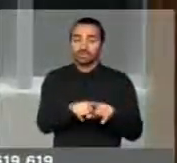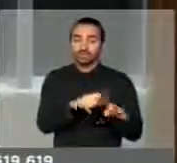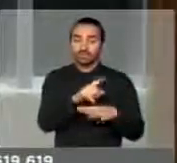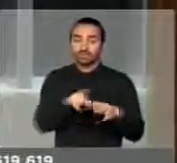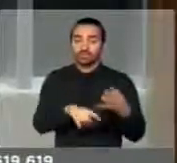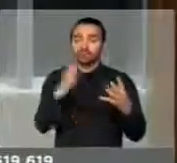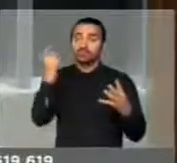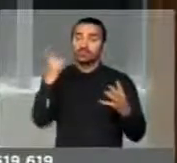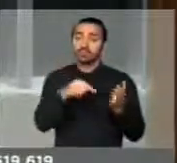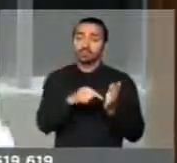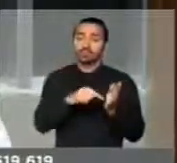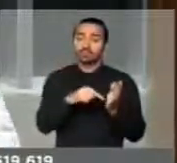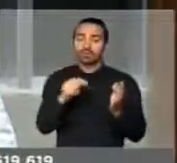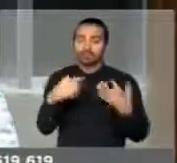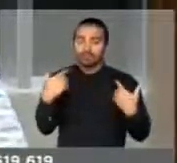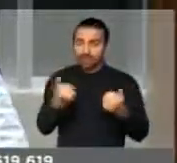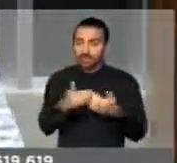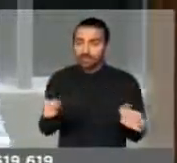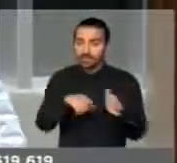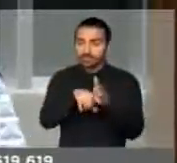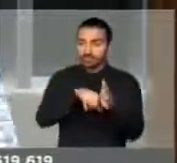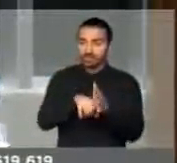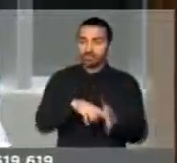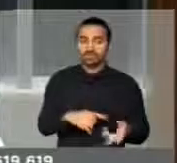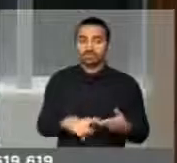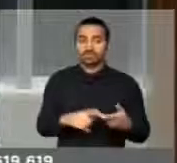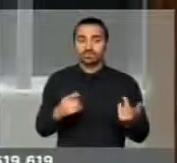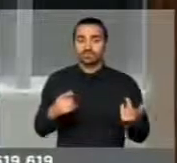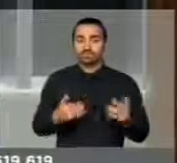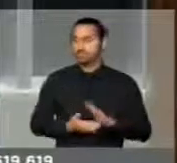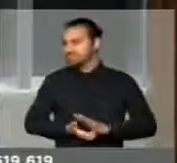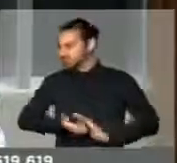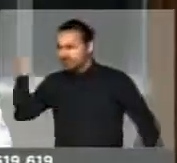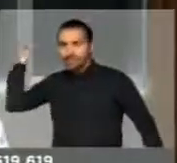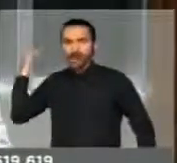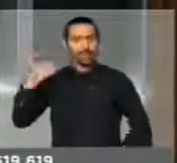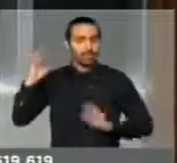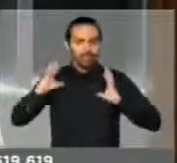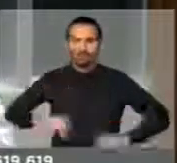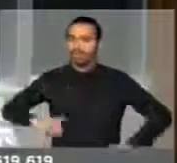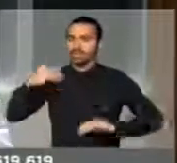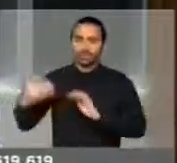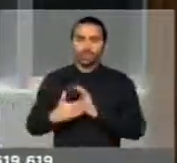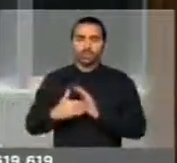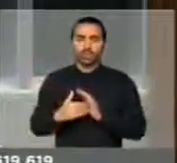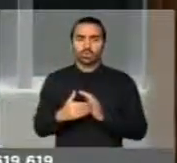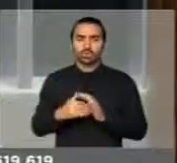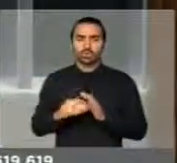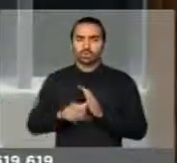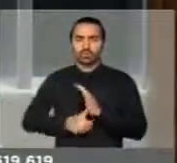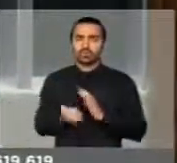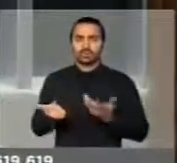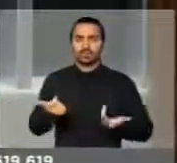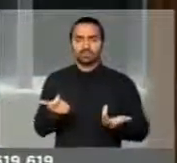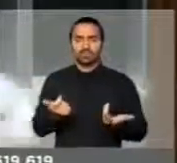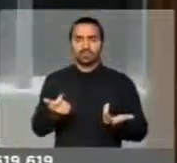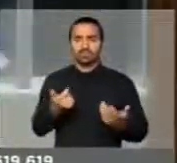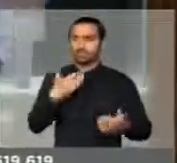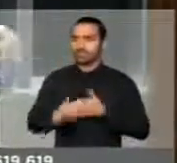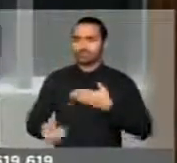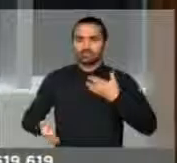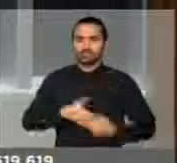Tanto a Aécio quanto a Dilma. Então vejam só, um recebe, digamos, 12 milhões, outro recebe